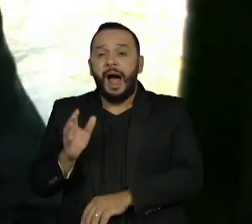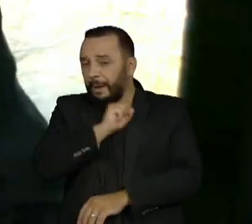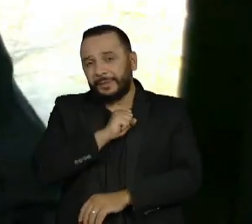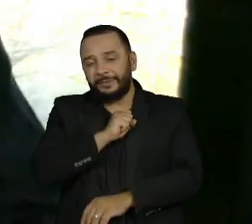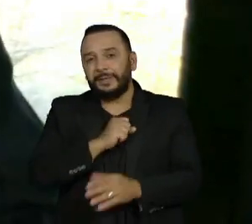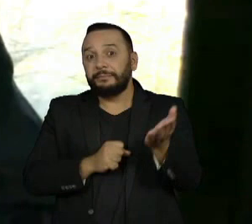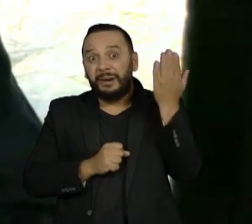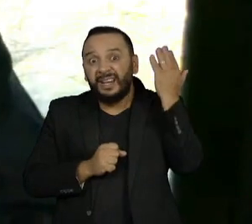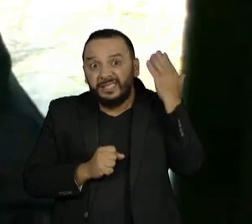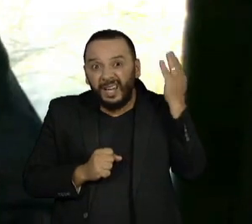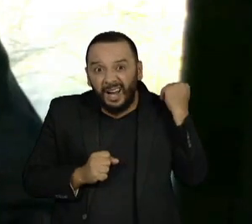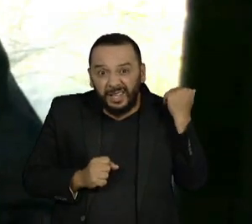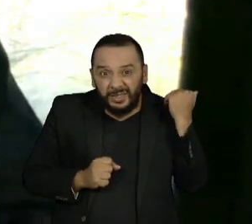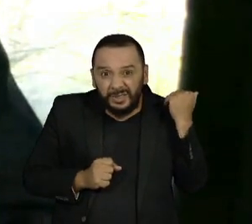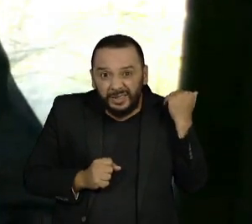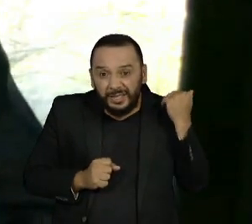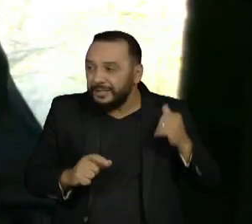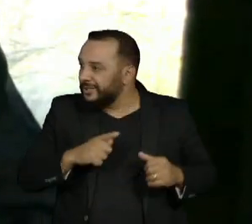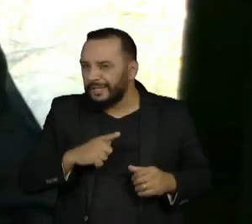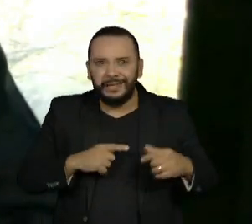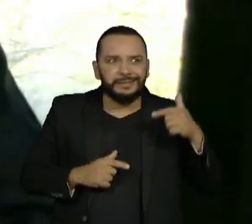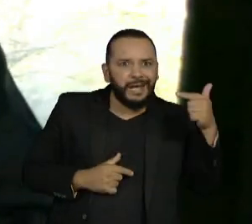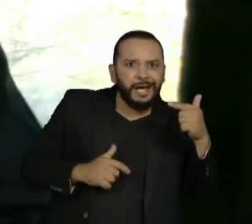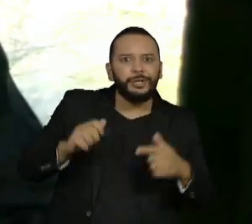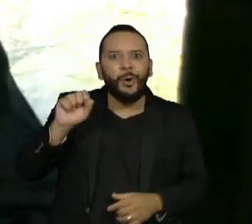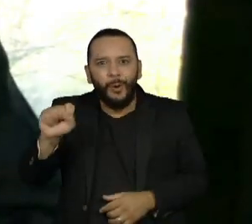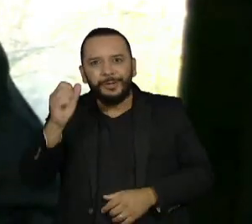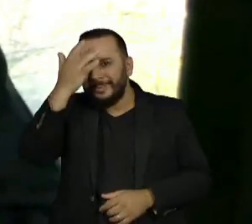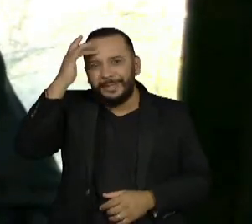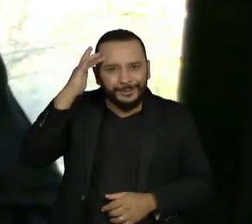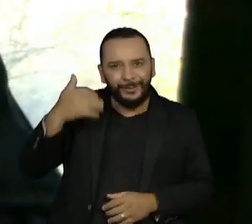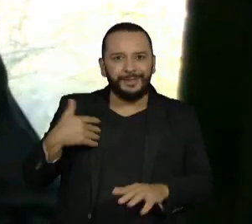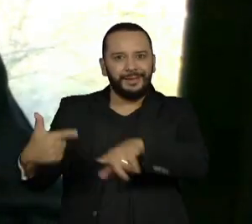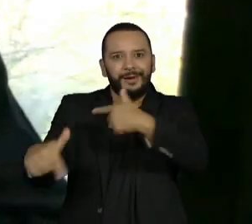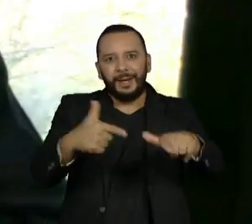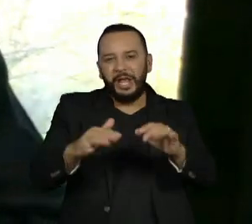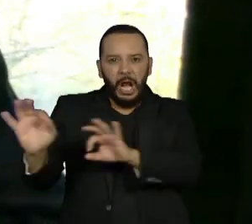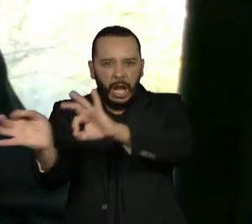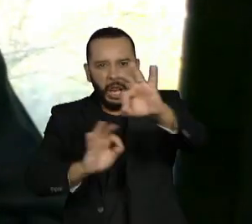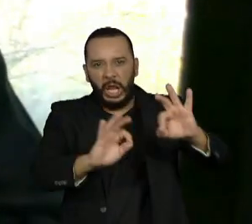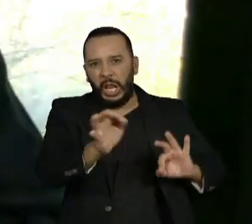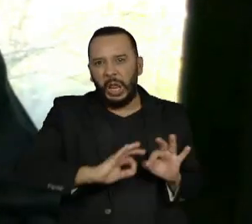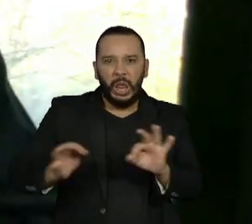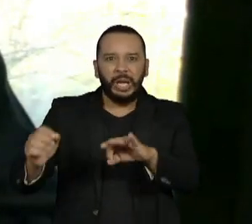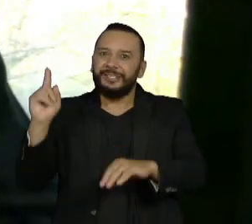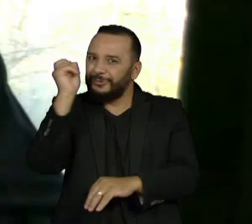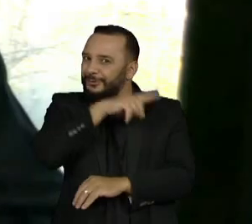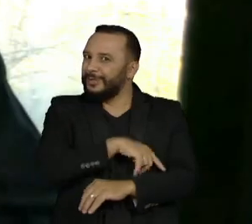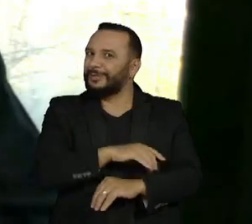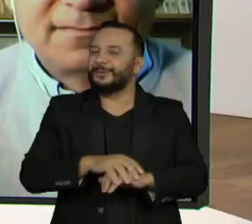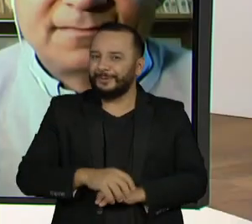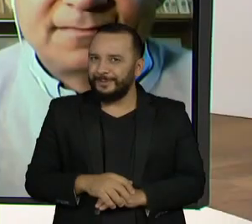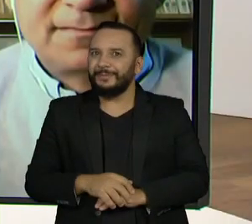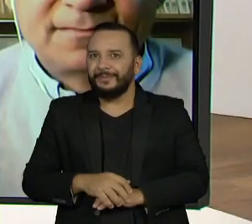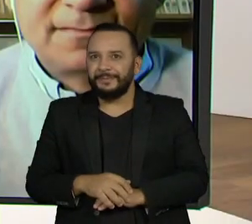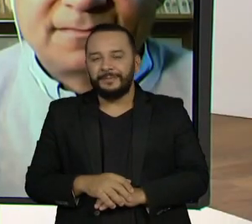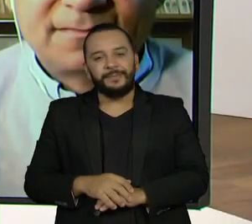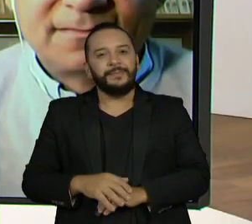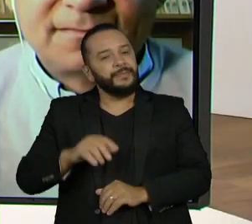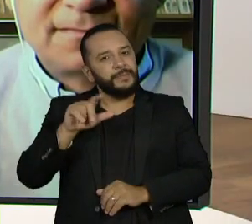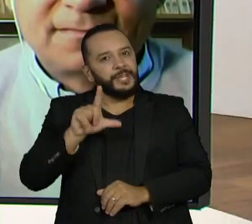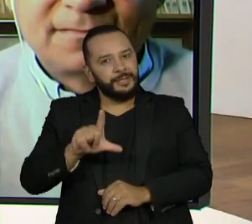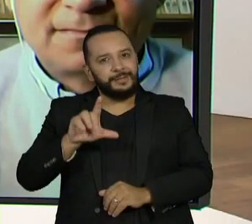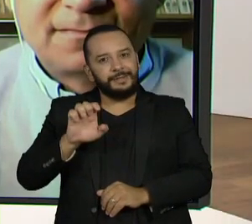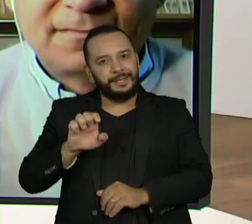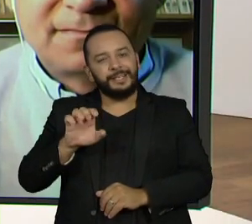Antigamente, você tinha um estúdio com 7, 8 pessoas. Essa é uma das mudanças. Quando a Letícia... Você